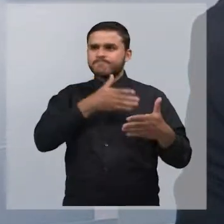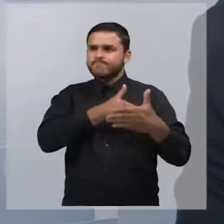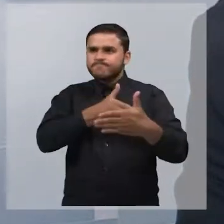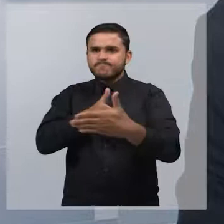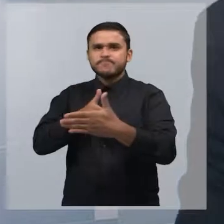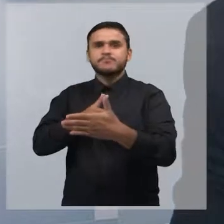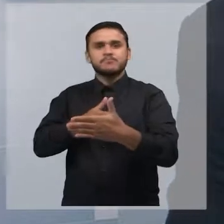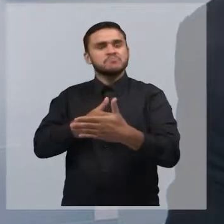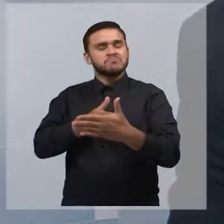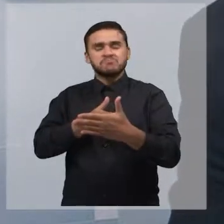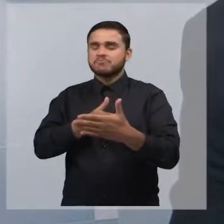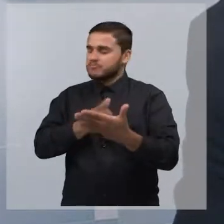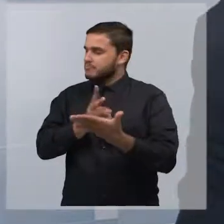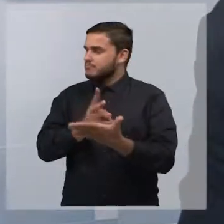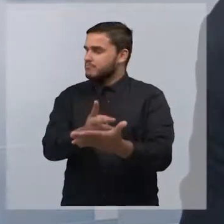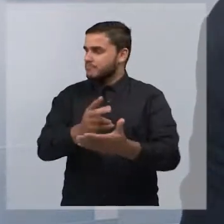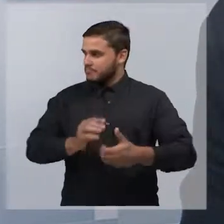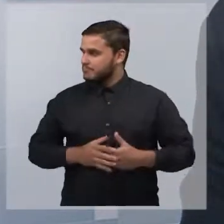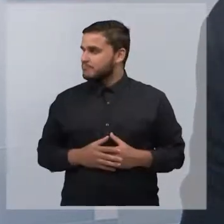a enfrentar.